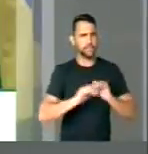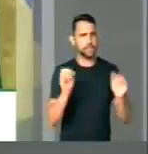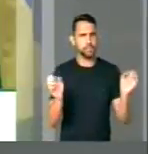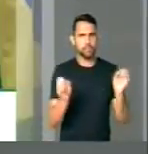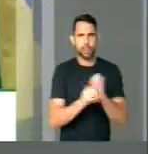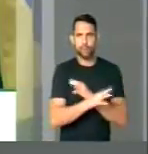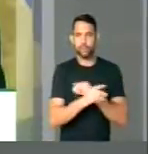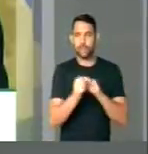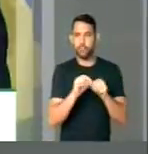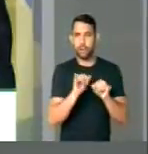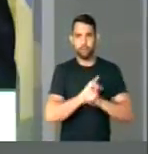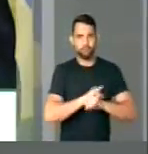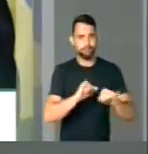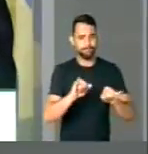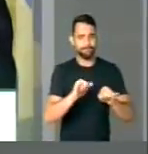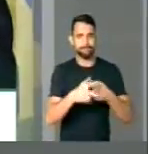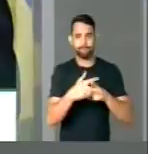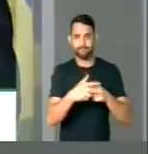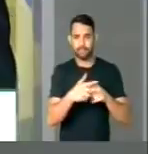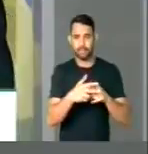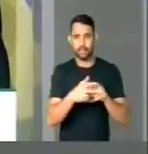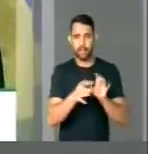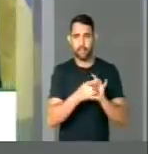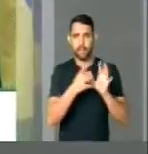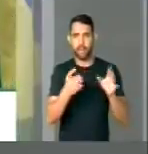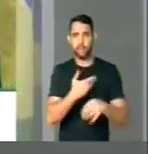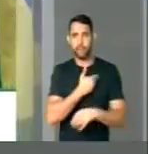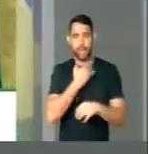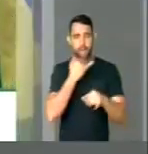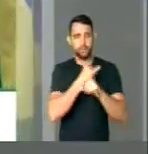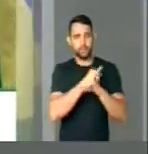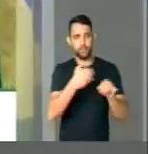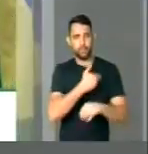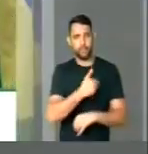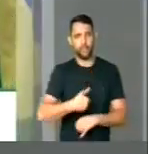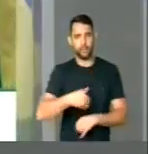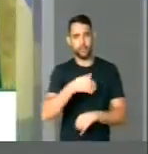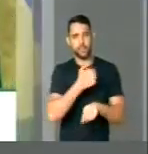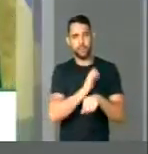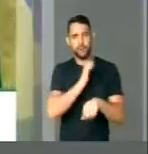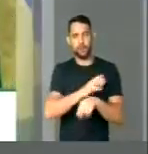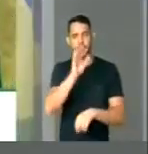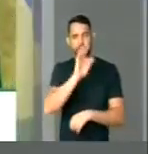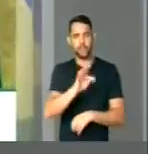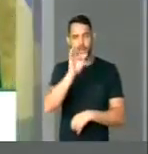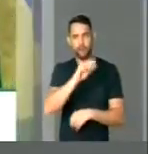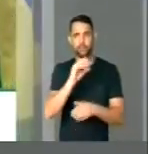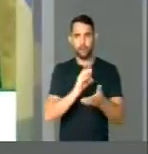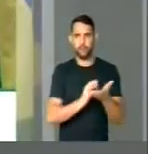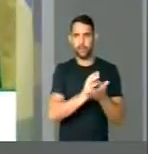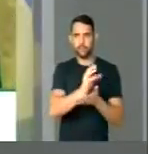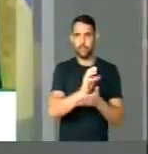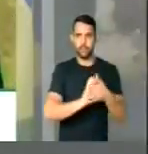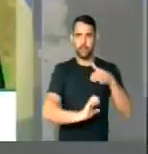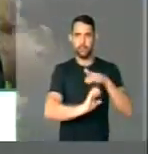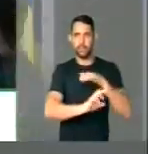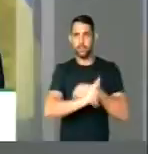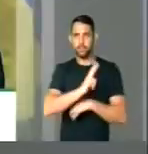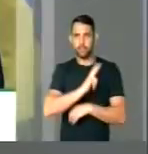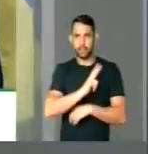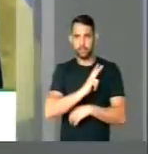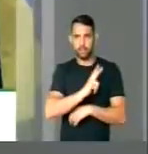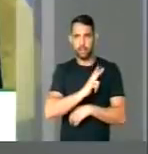para ser deflagrado em anúncio do governo estadual e Federal com investimentos da iniciativa